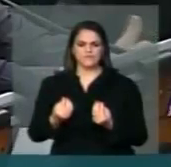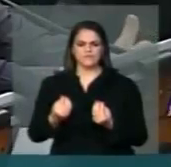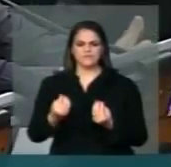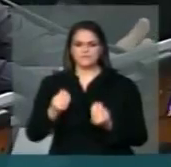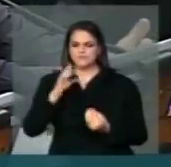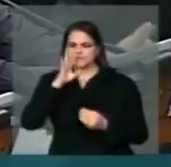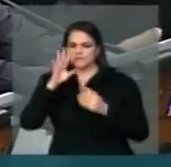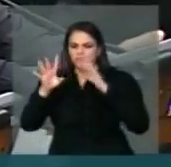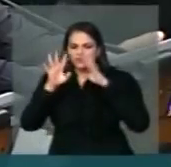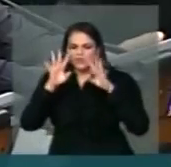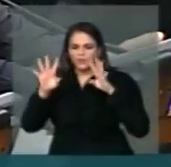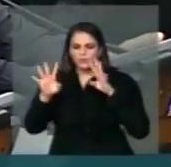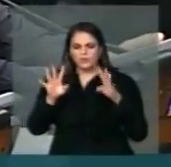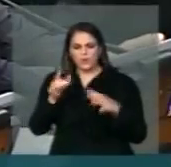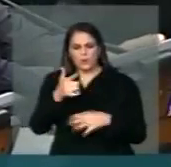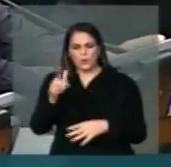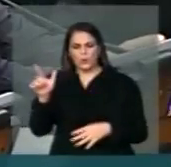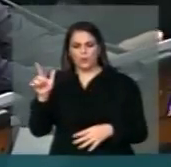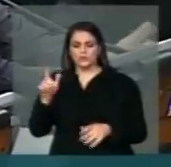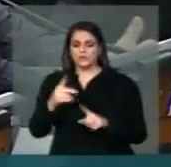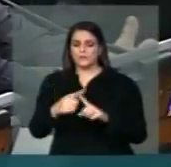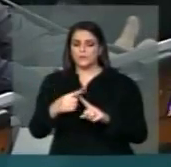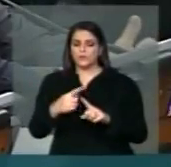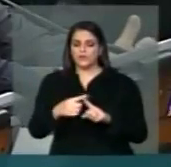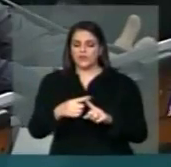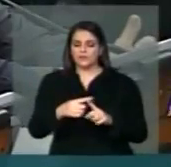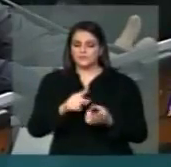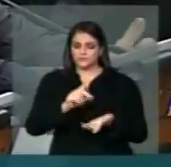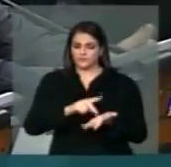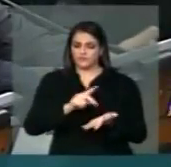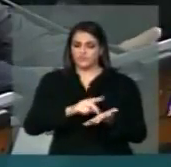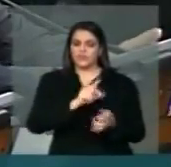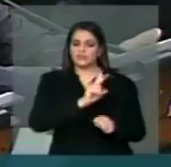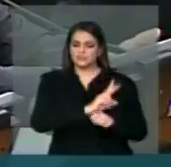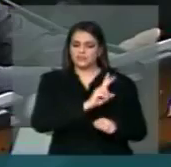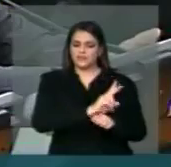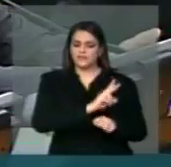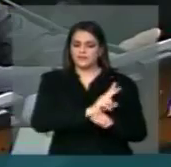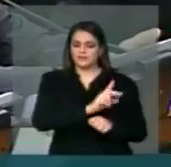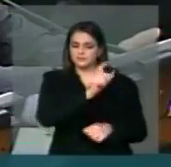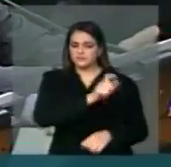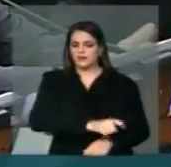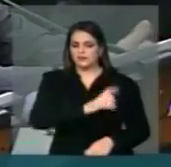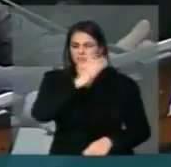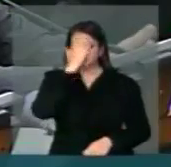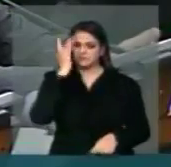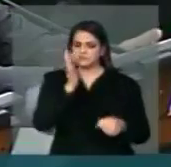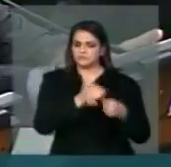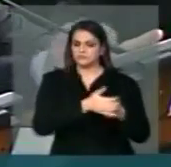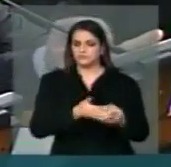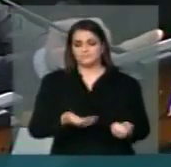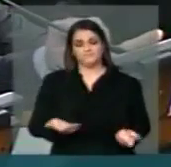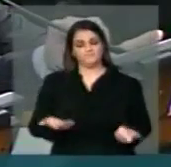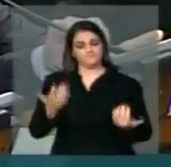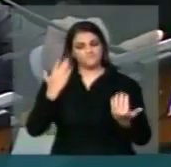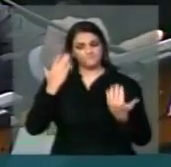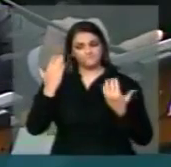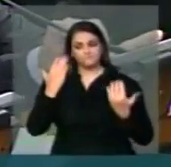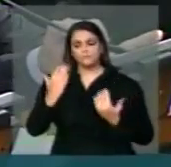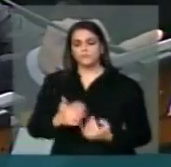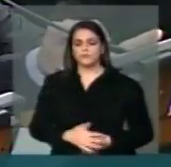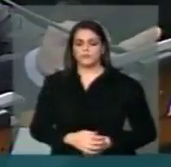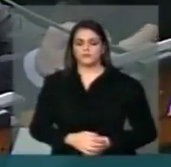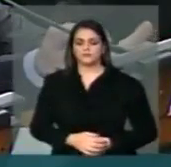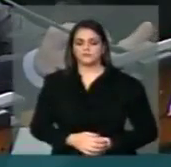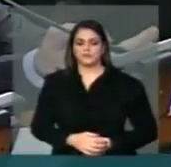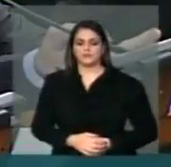proteger aqueles que verdadeiramente ele sempre colaborou ou ajudou. Então a gente tem que ter cuidado com isso, por isso eu quero, senhor presidente,